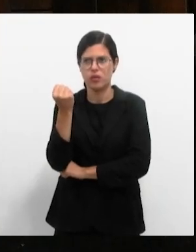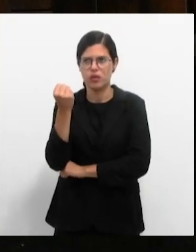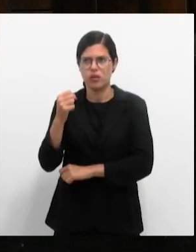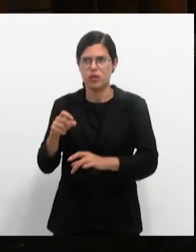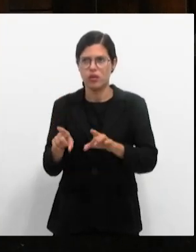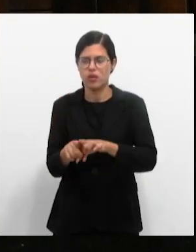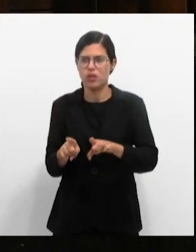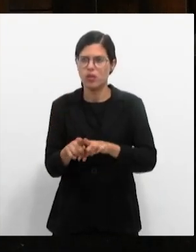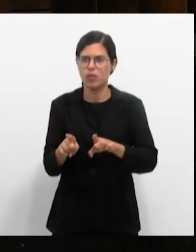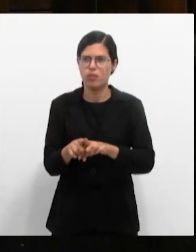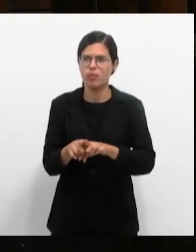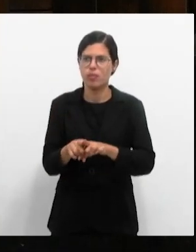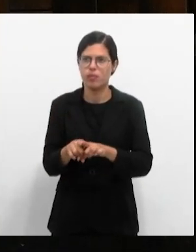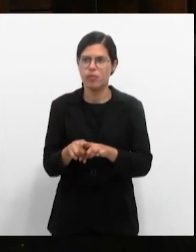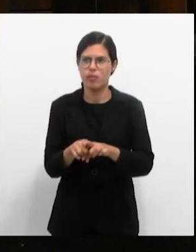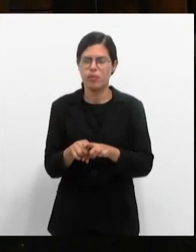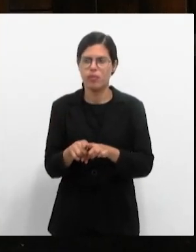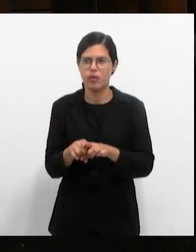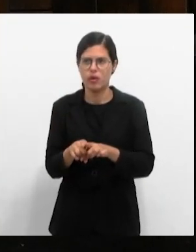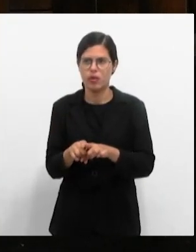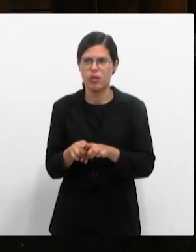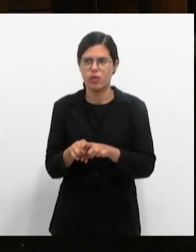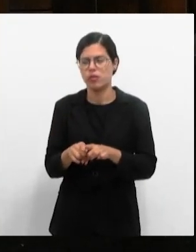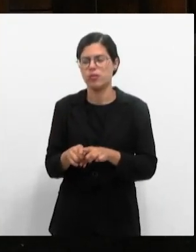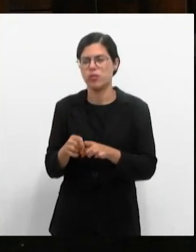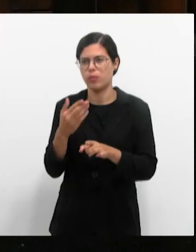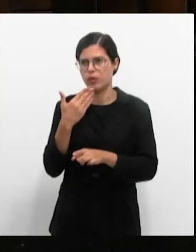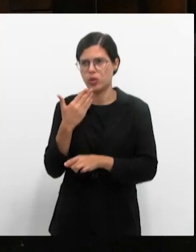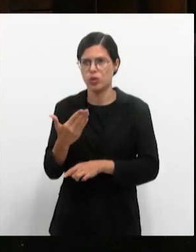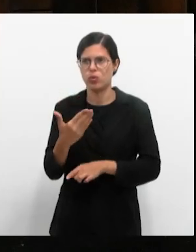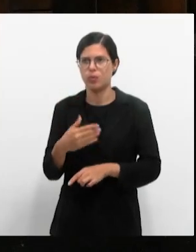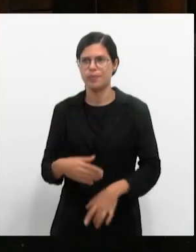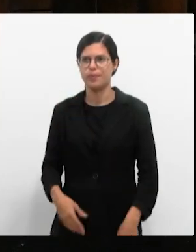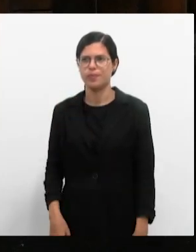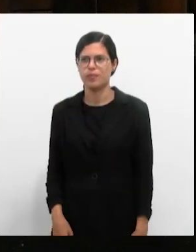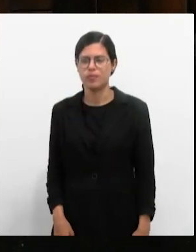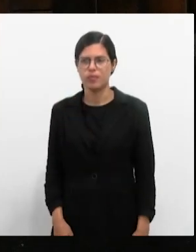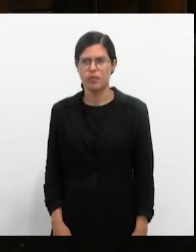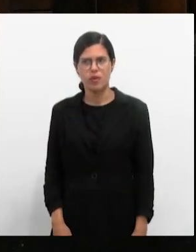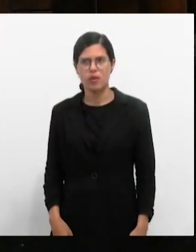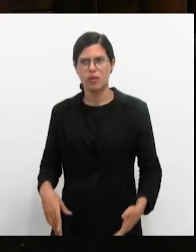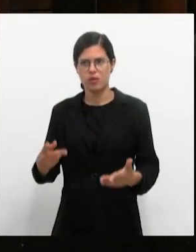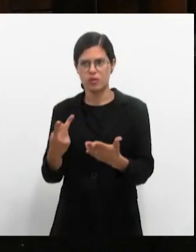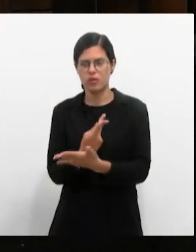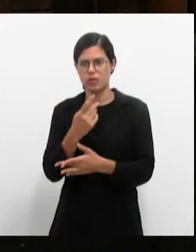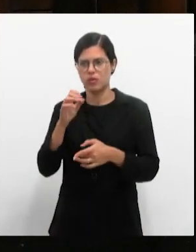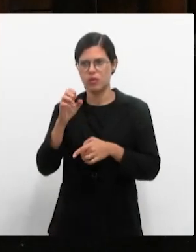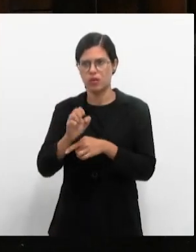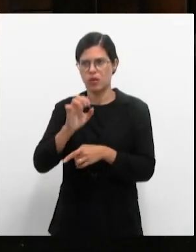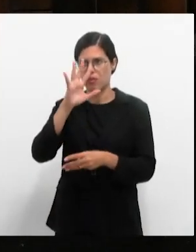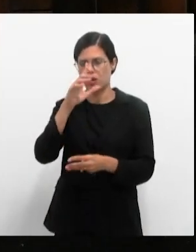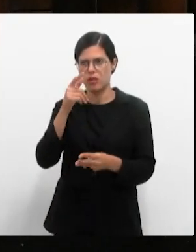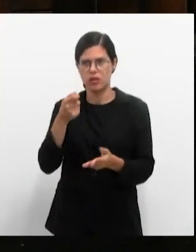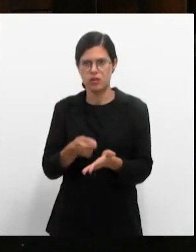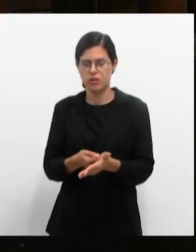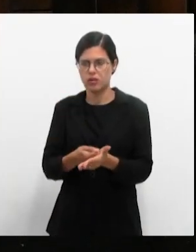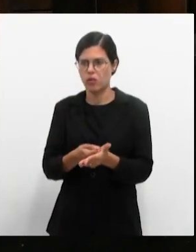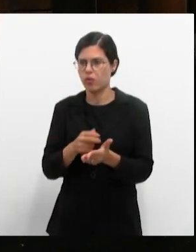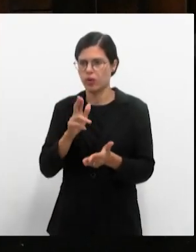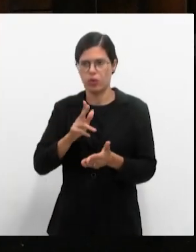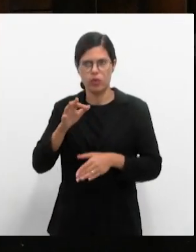apelo. Está em curso, aqui no nosso Estado, uma decisão profundamente